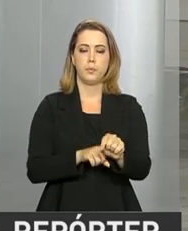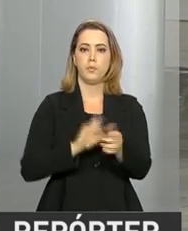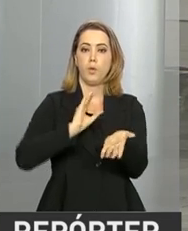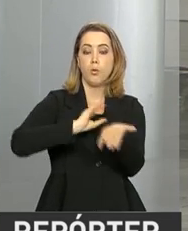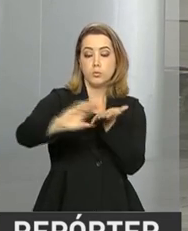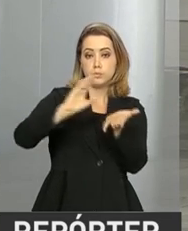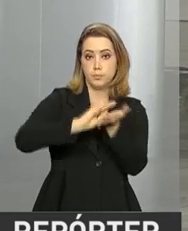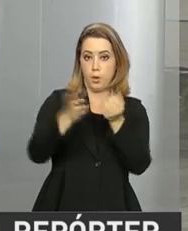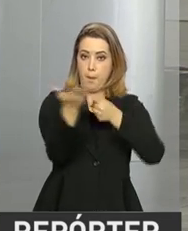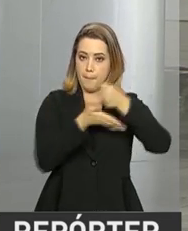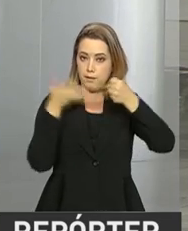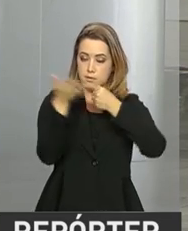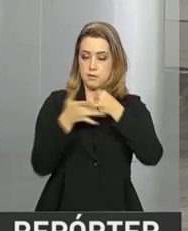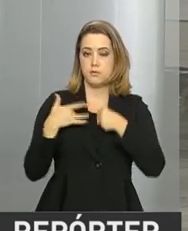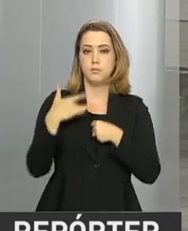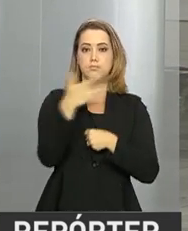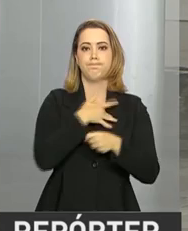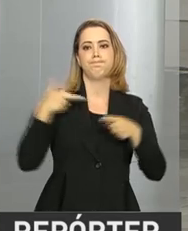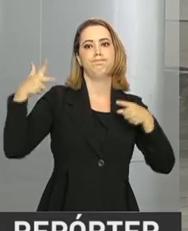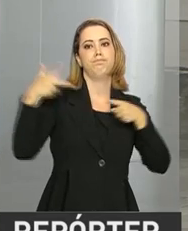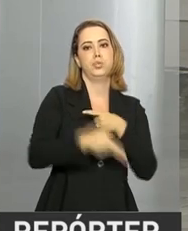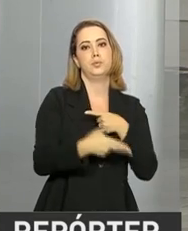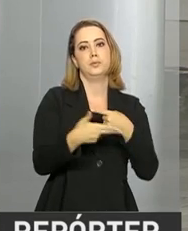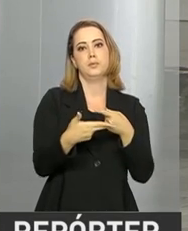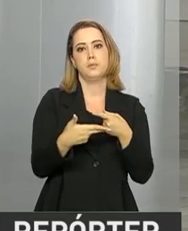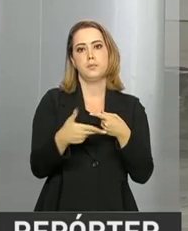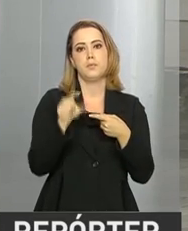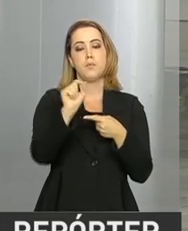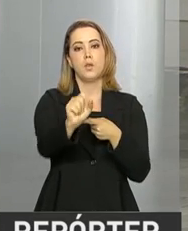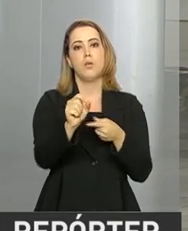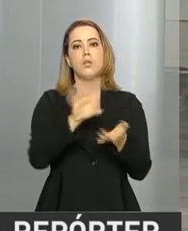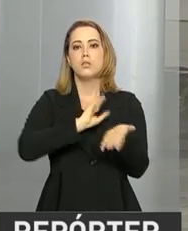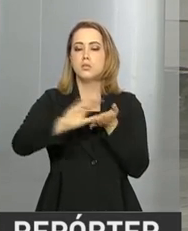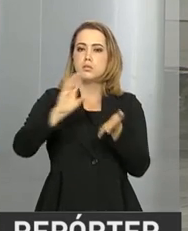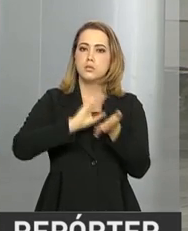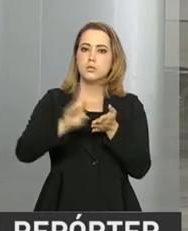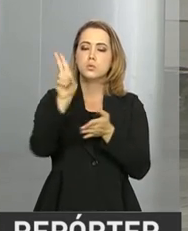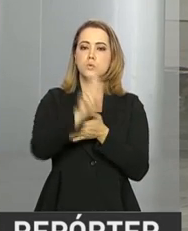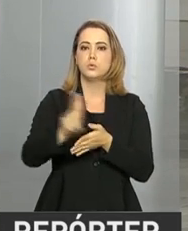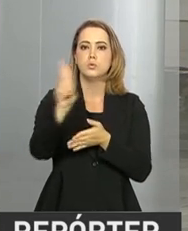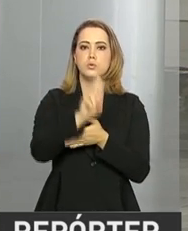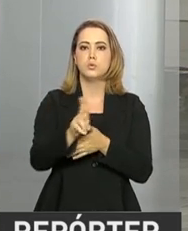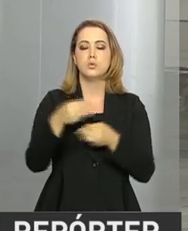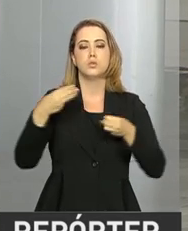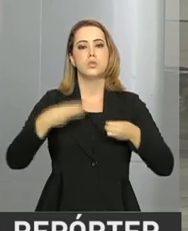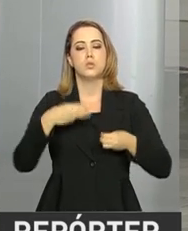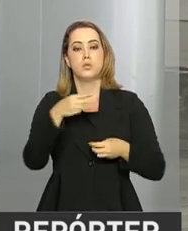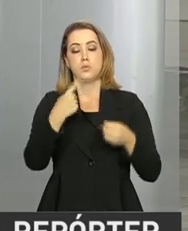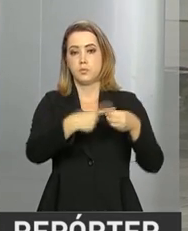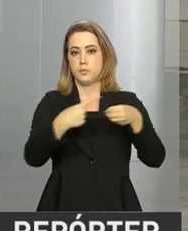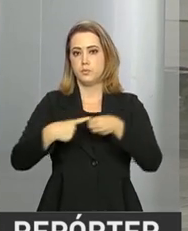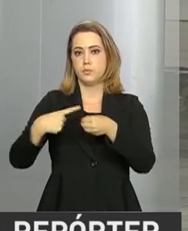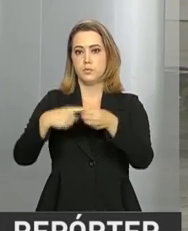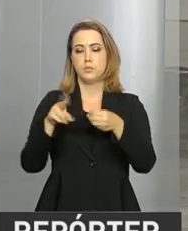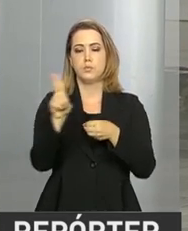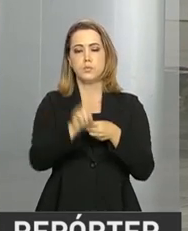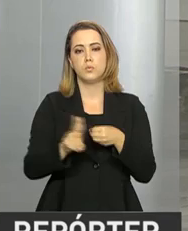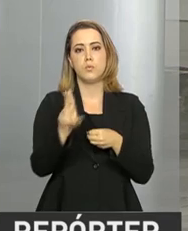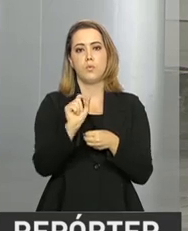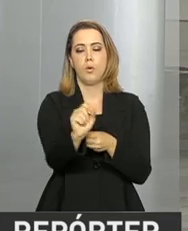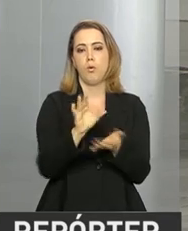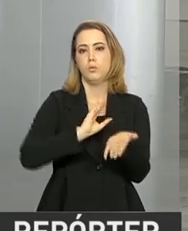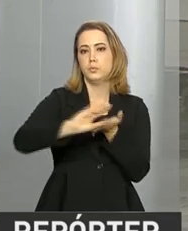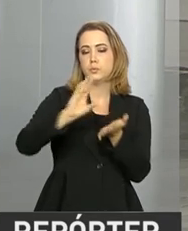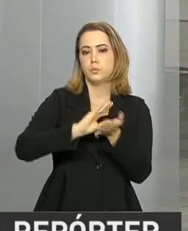da atenção básica variável cortadas. Esses recursos são usados pelos municípios para custearem programas